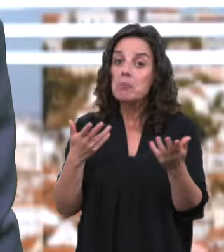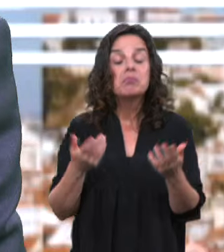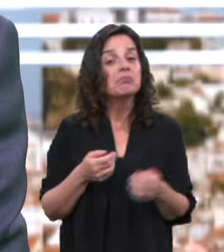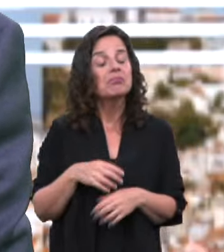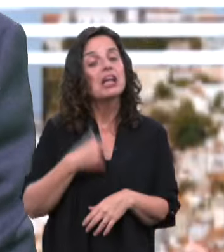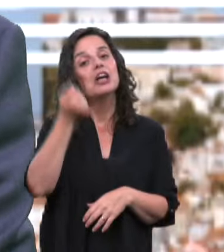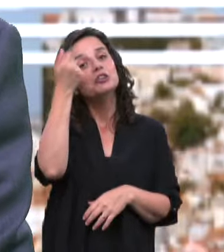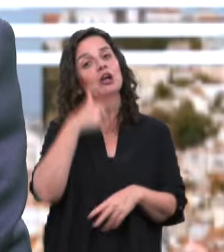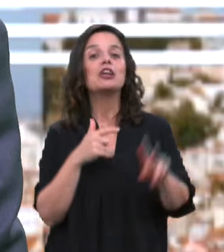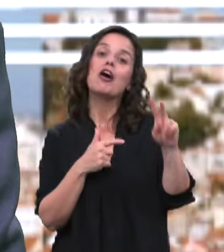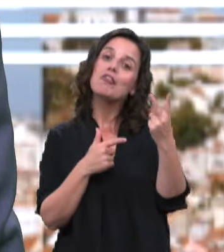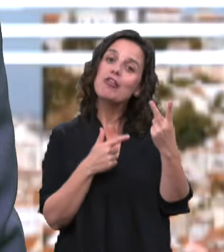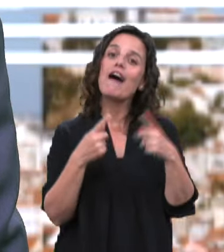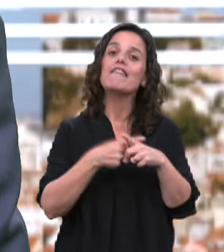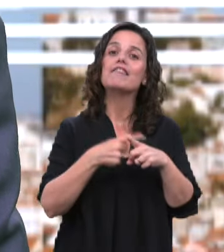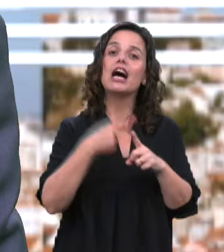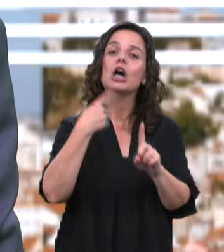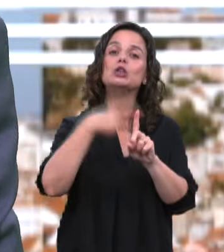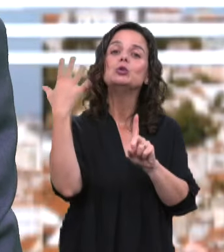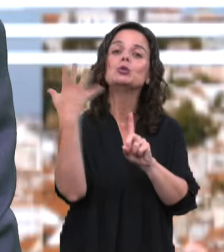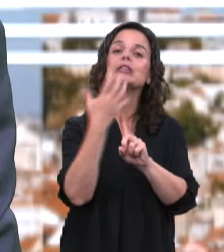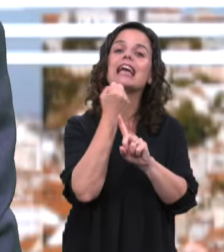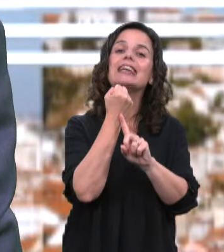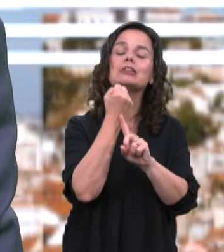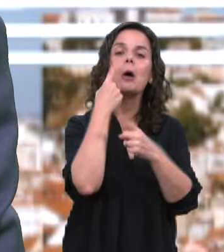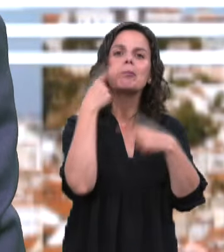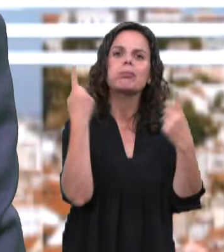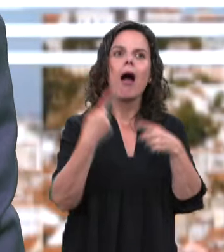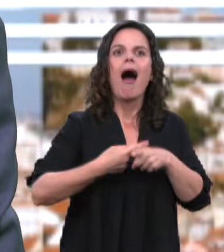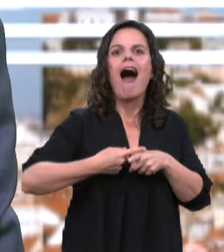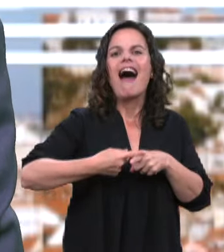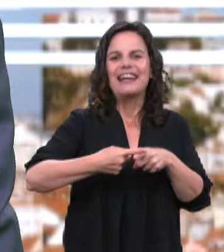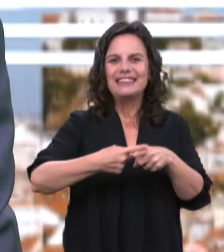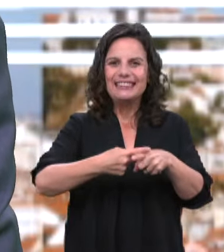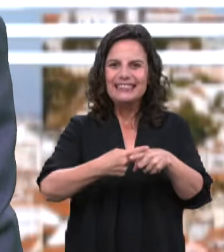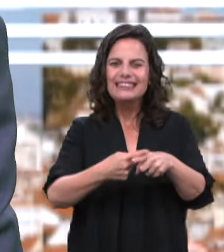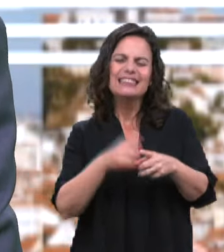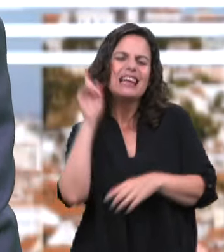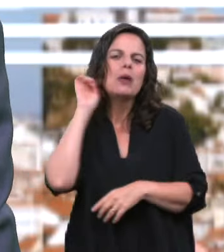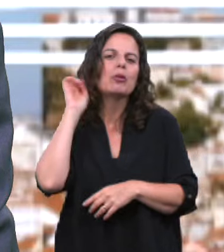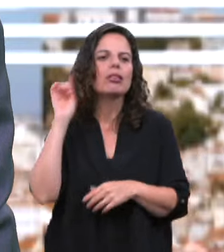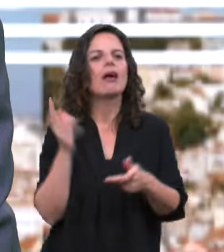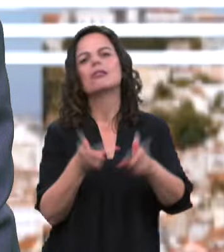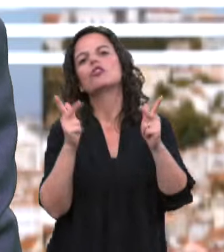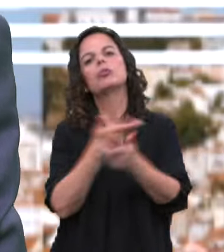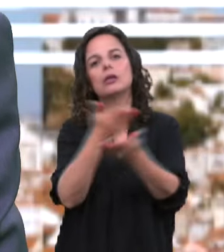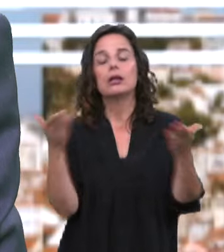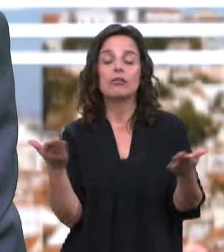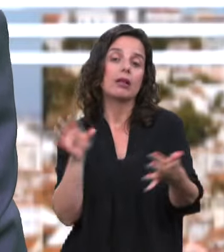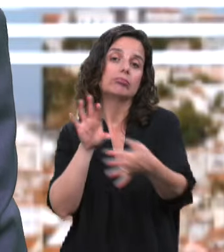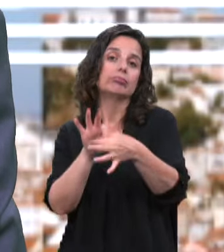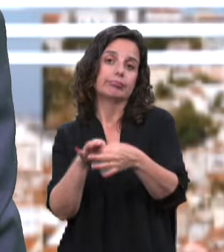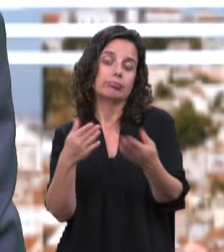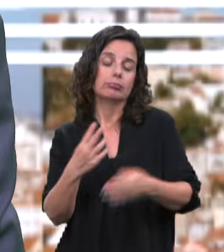São duas histórias interessantes e de sucesso, e que mostram o entusiasmo e a importância de haver esta disponibilidade, que é o